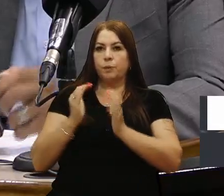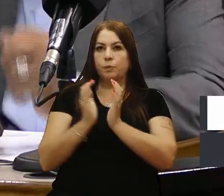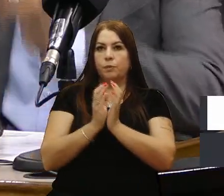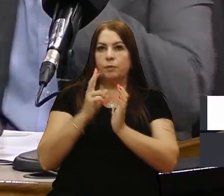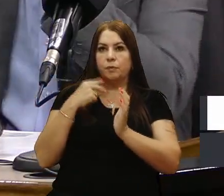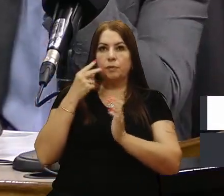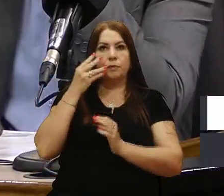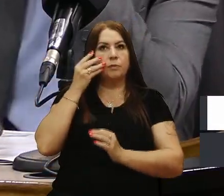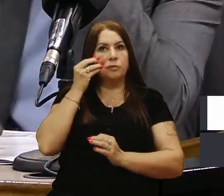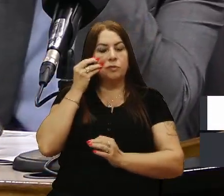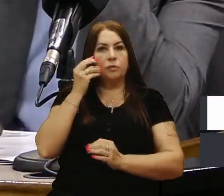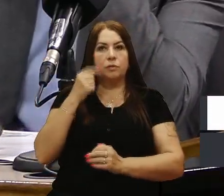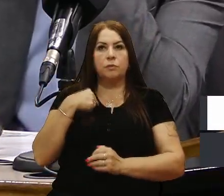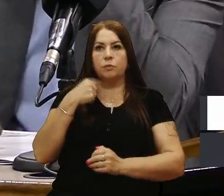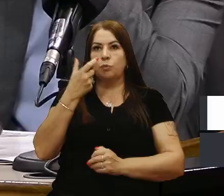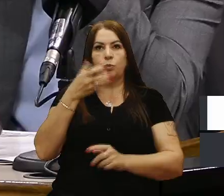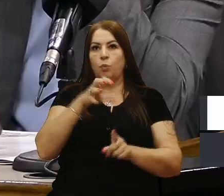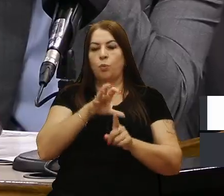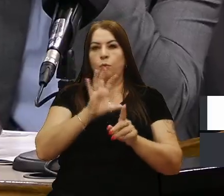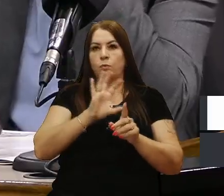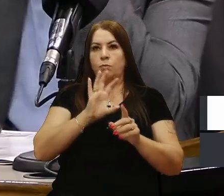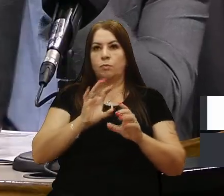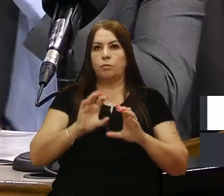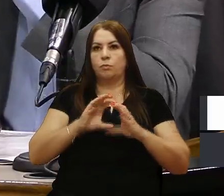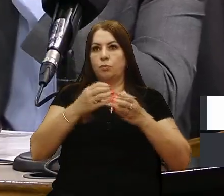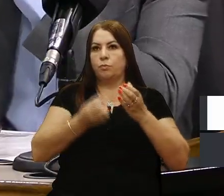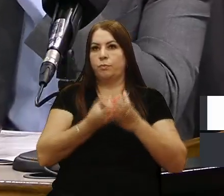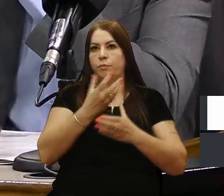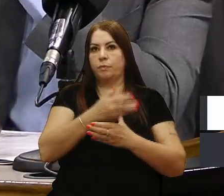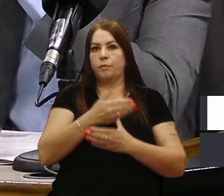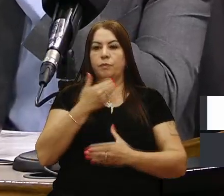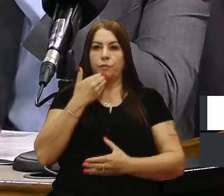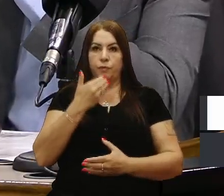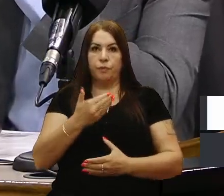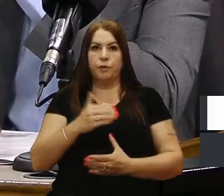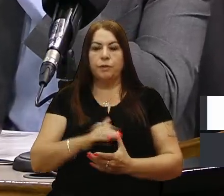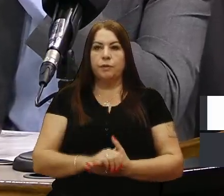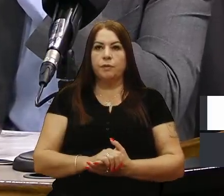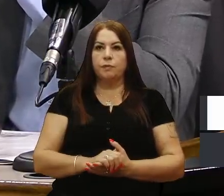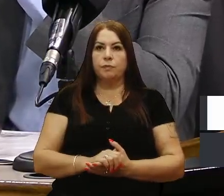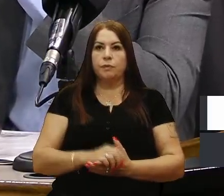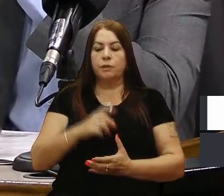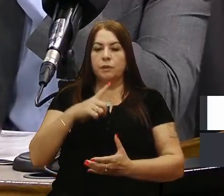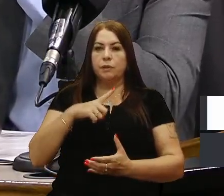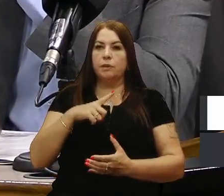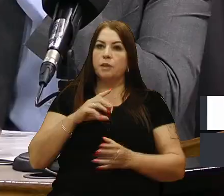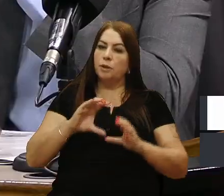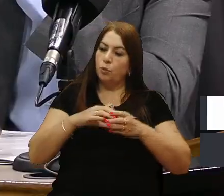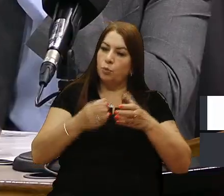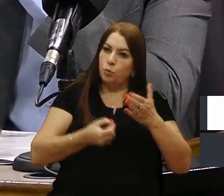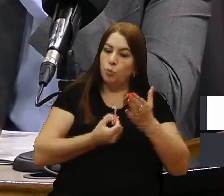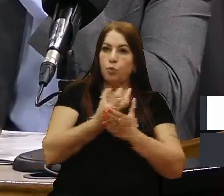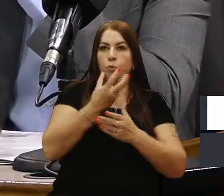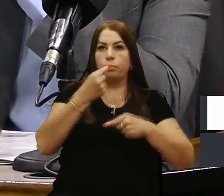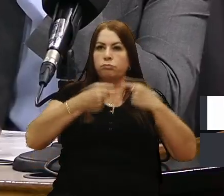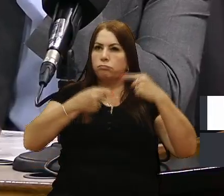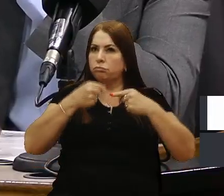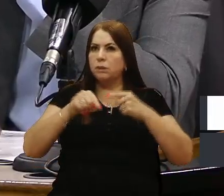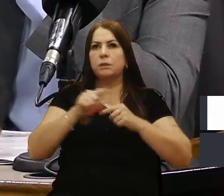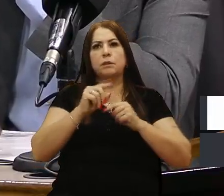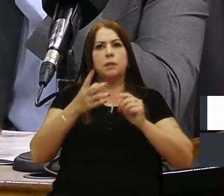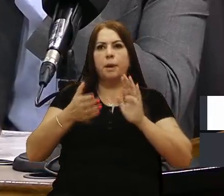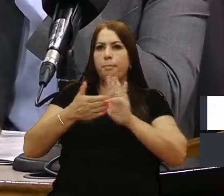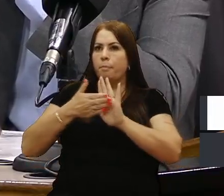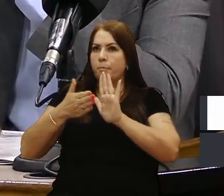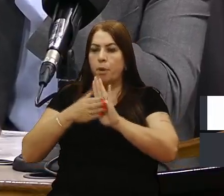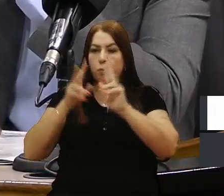vereador Jack, eu não sou contra as frentes, sempre falei que sou favorável, que tenha frente, que cada um possa trazer aqui as suas pautas,